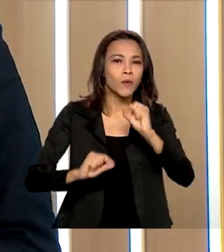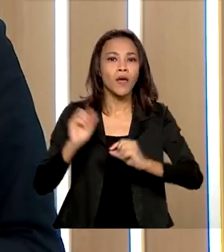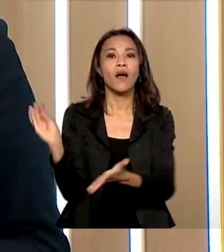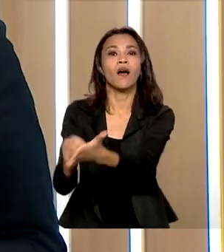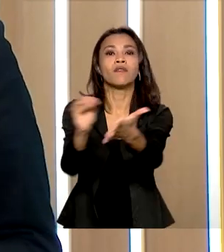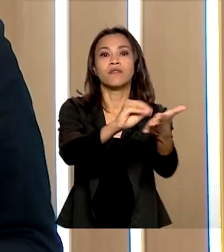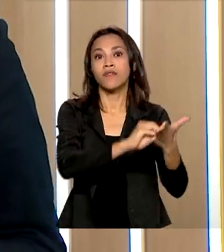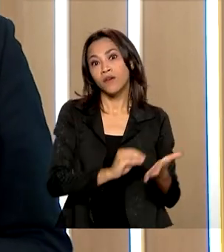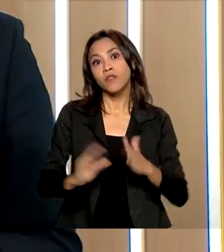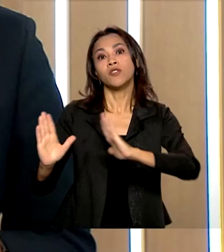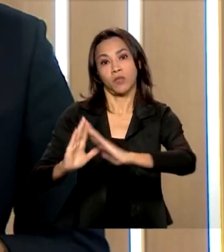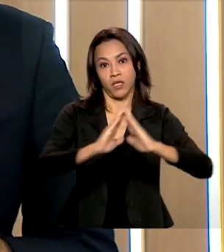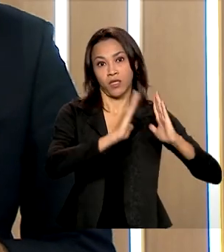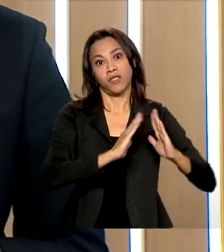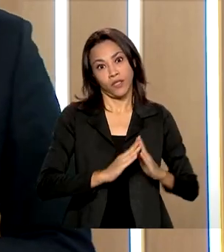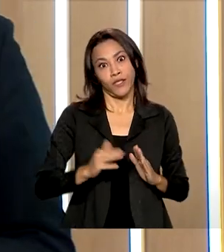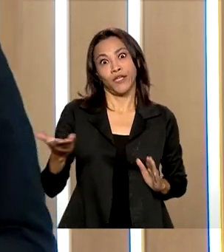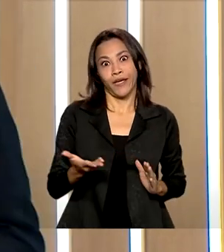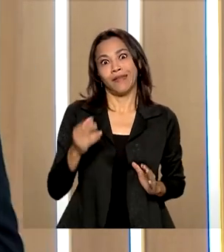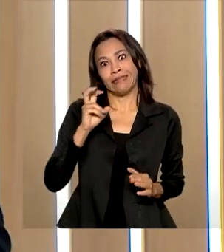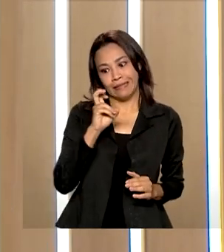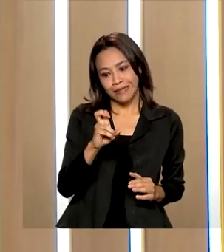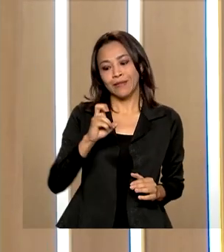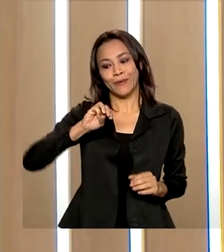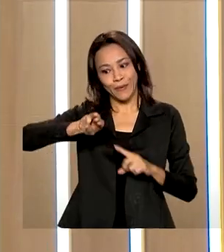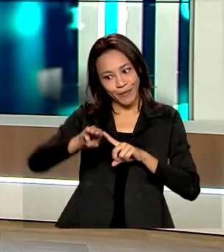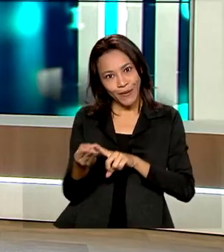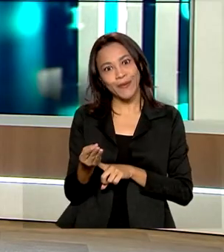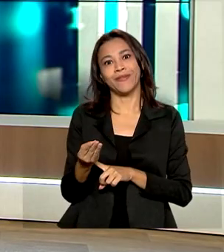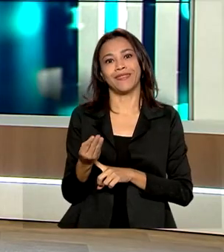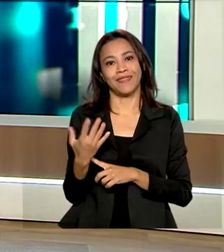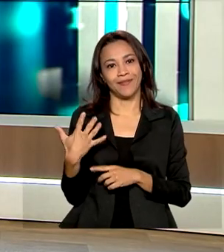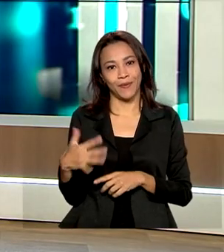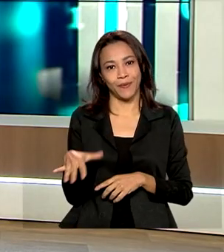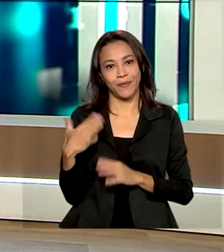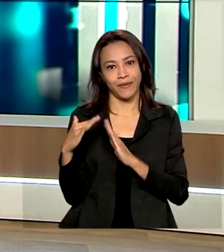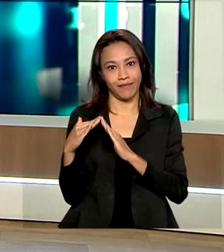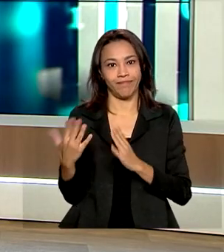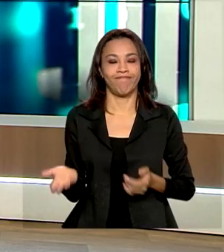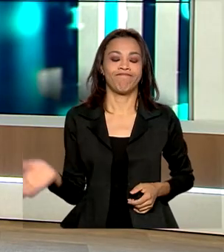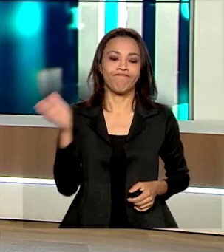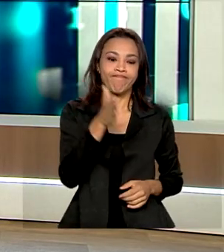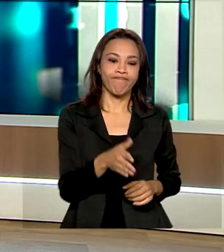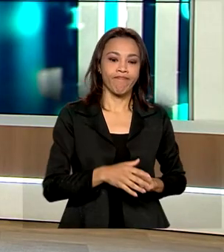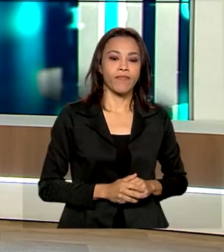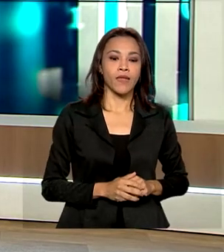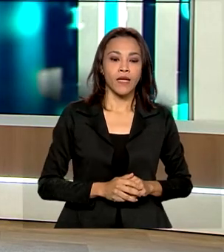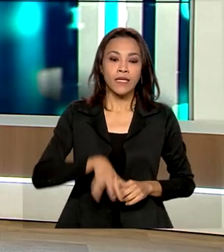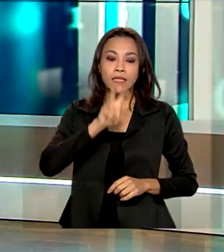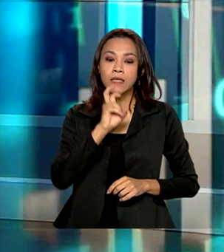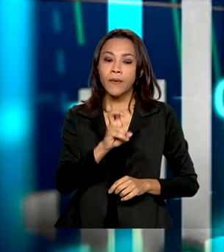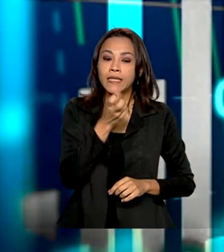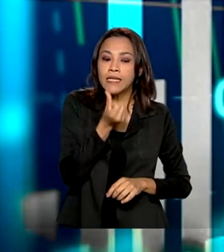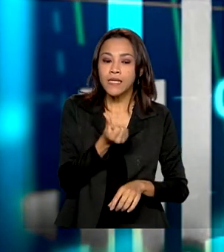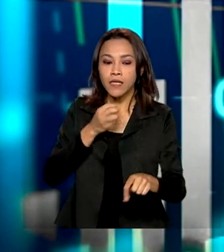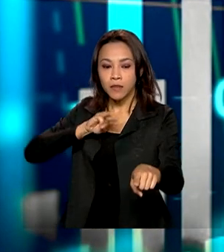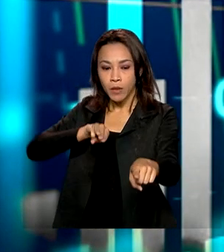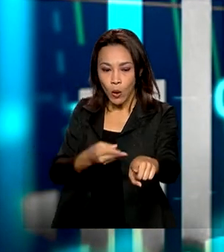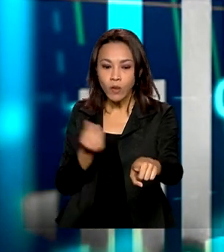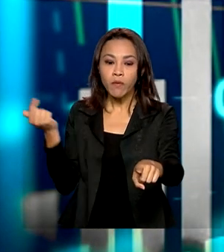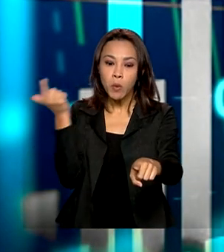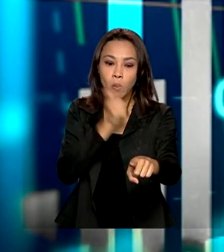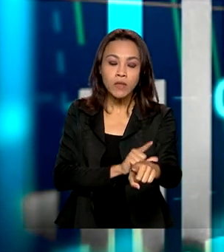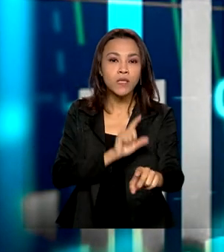déficit Habitacional do Brasil que é estimado image há milhões de residências Além disso cerca de 56 milhões de brasileiros serão beneficiados